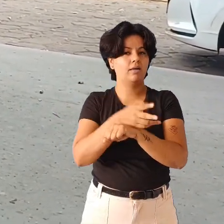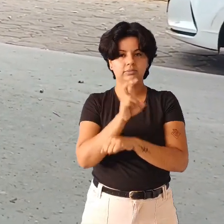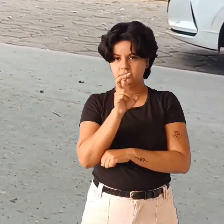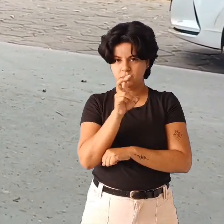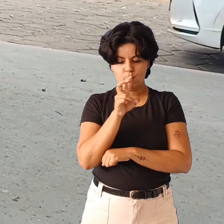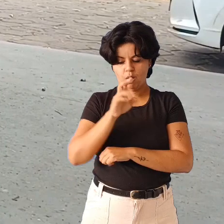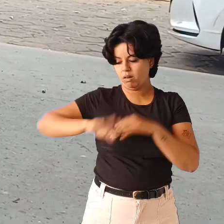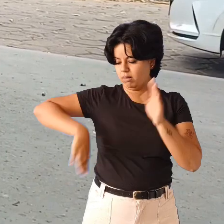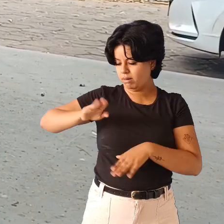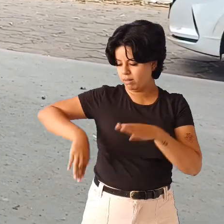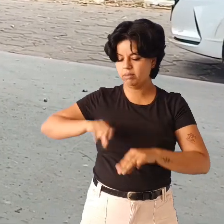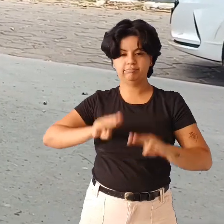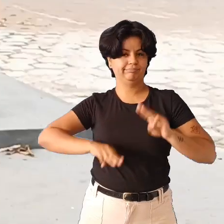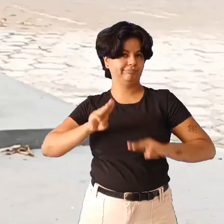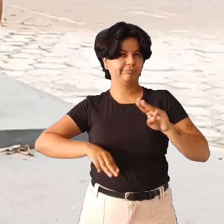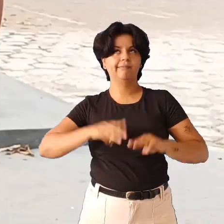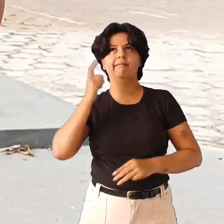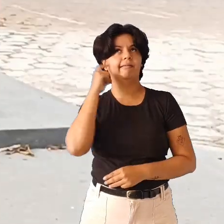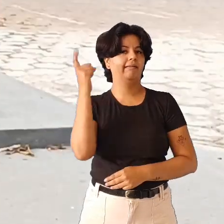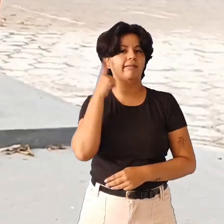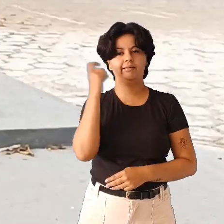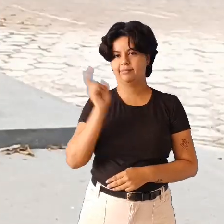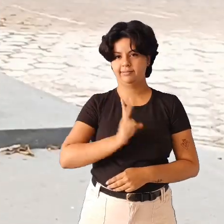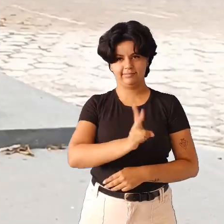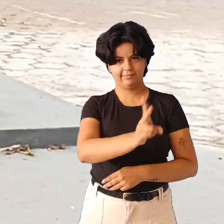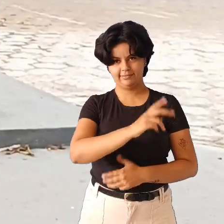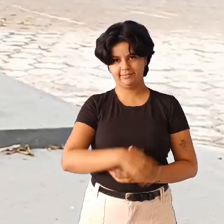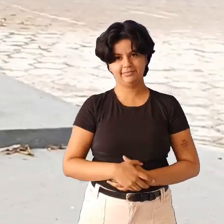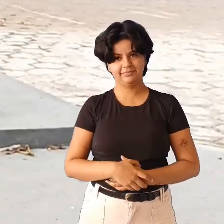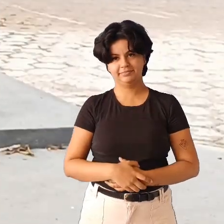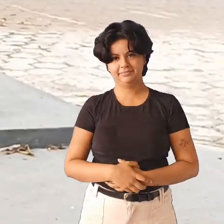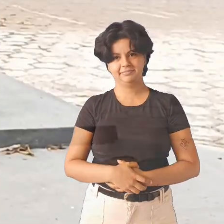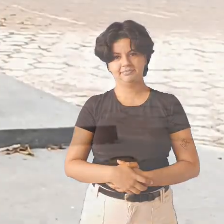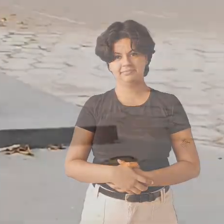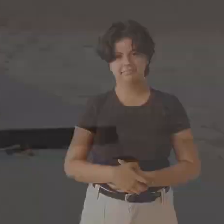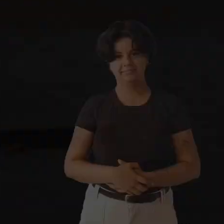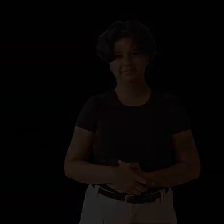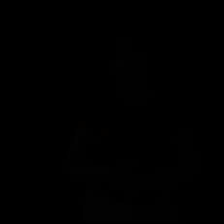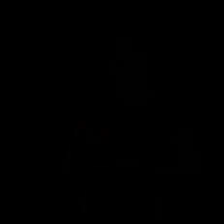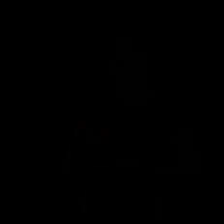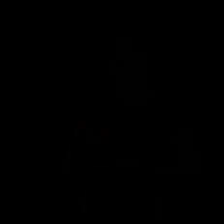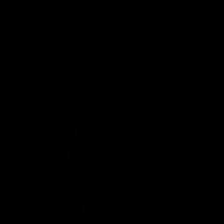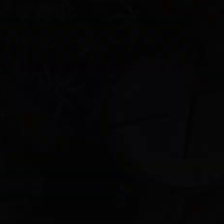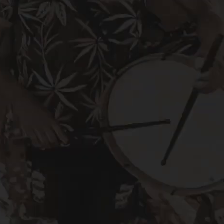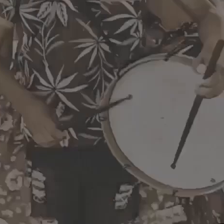O do Gavião amanhece 5 horas da manhã, tocando caixa de Marabaixo, ali é um barulho